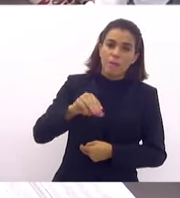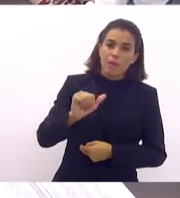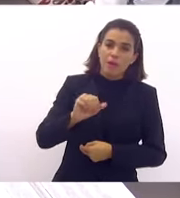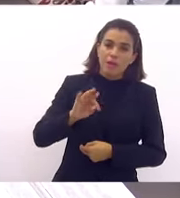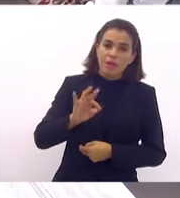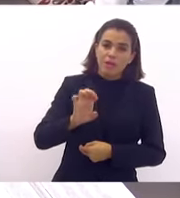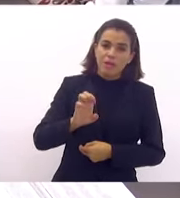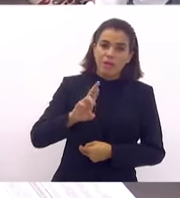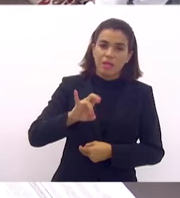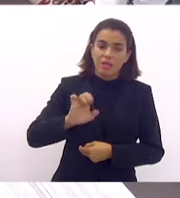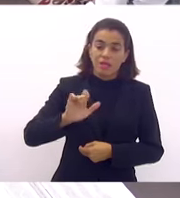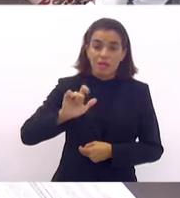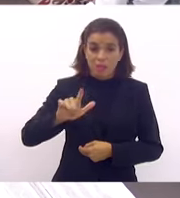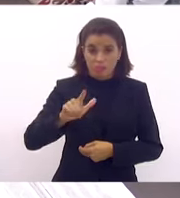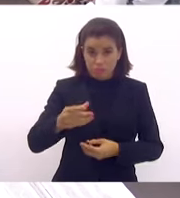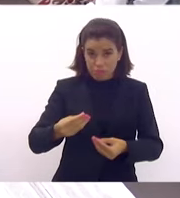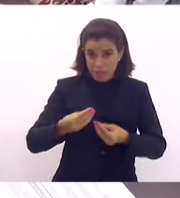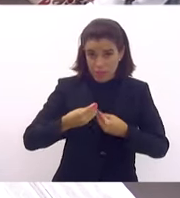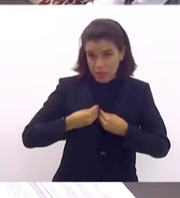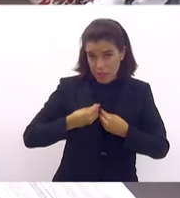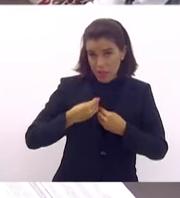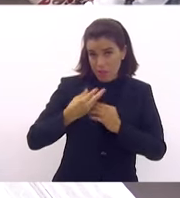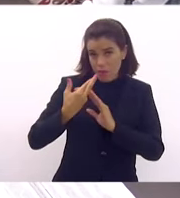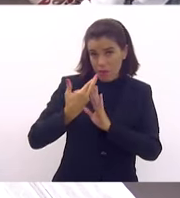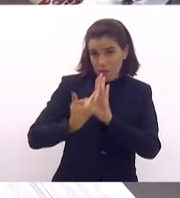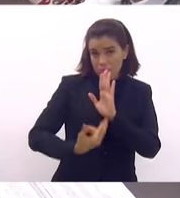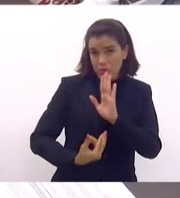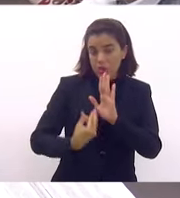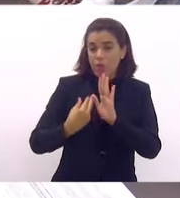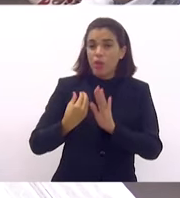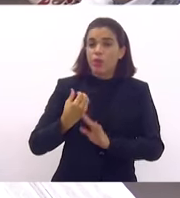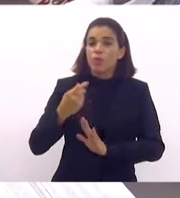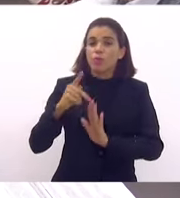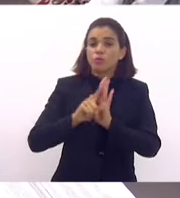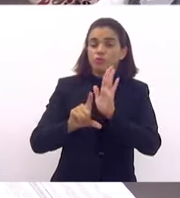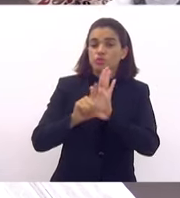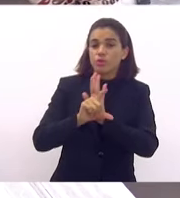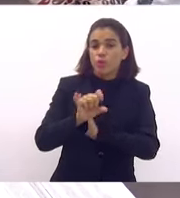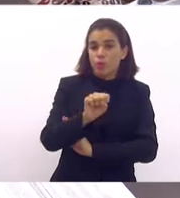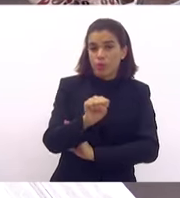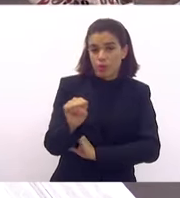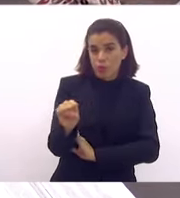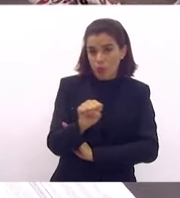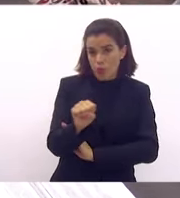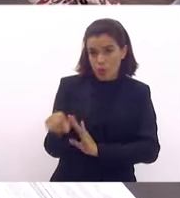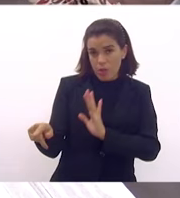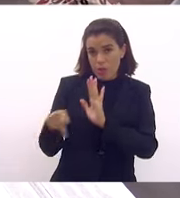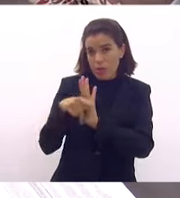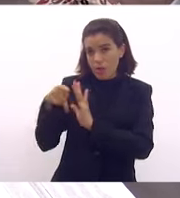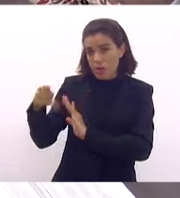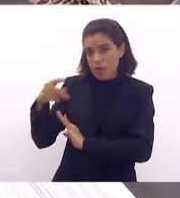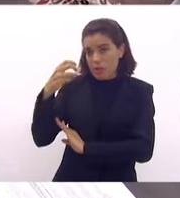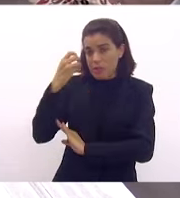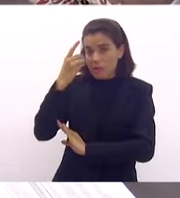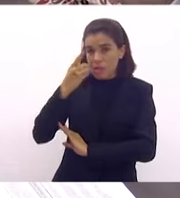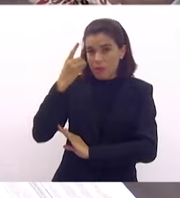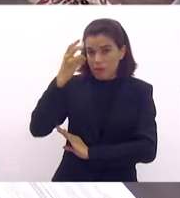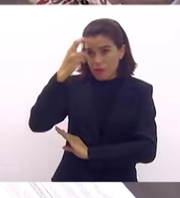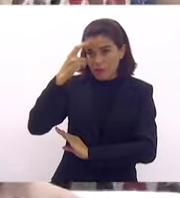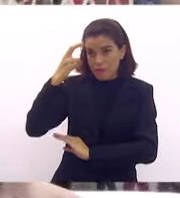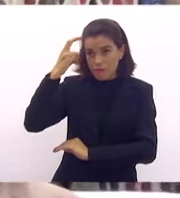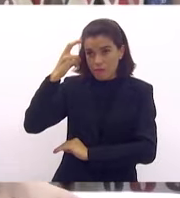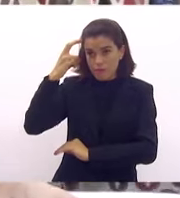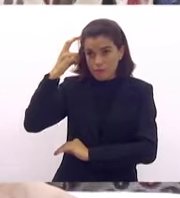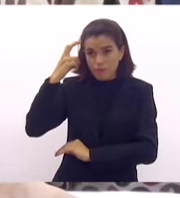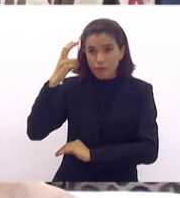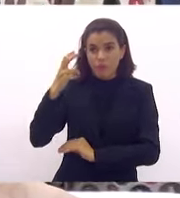o senhor pode só me conceder a relatoria do 88, que é do deputado. Que é da deputada Verônica, que é a relatoria do Vinícius